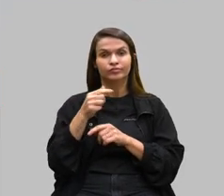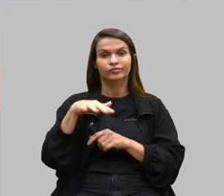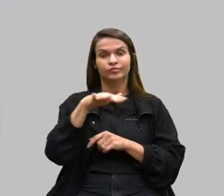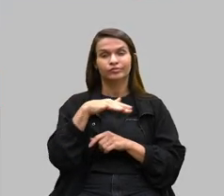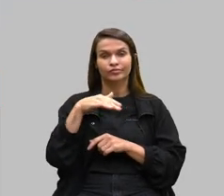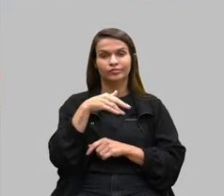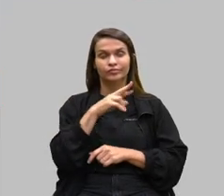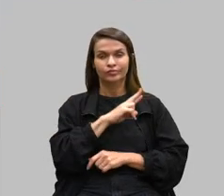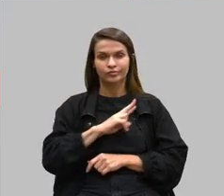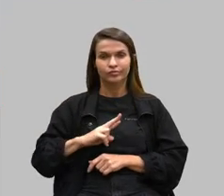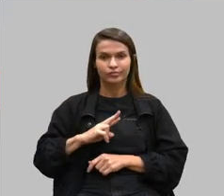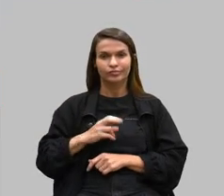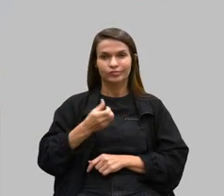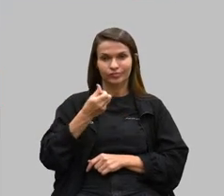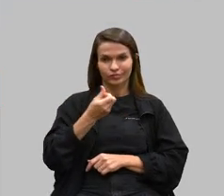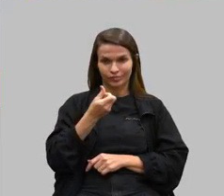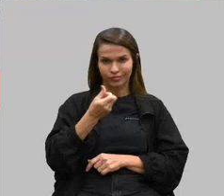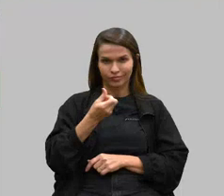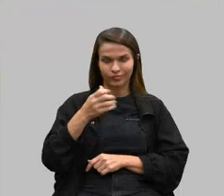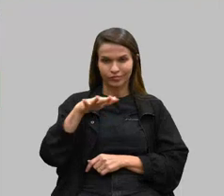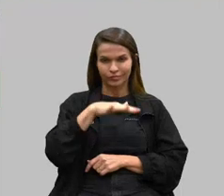da sexta região